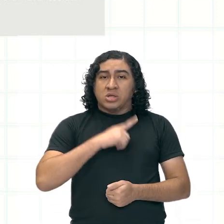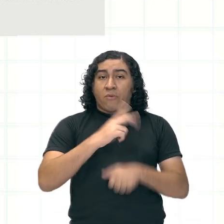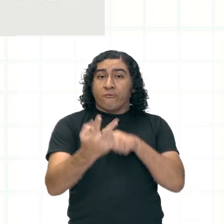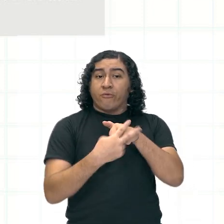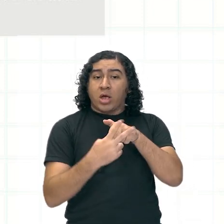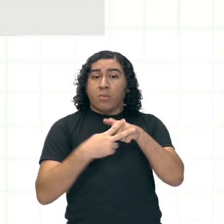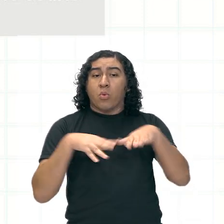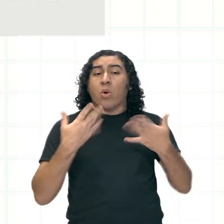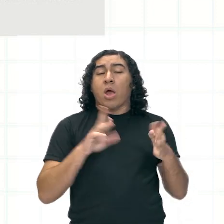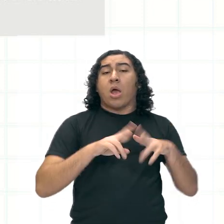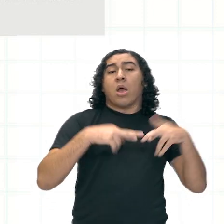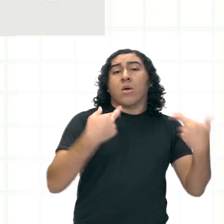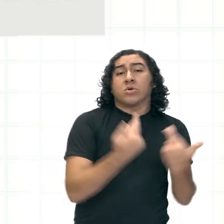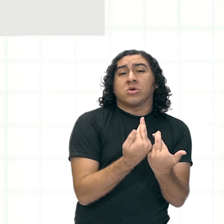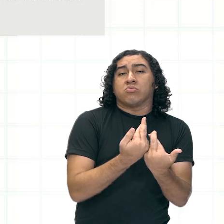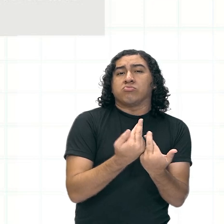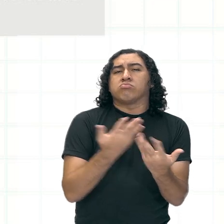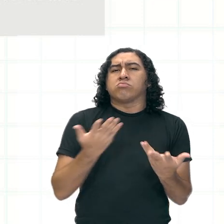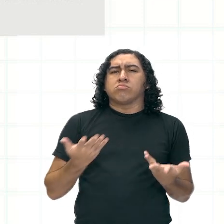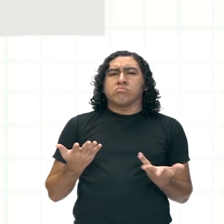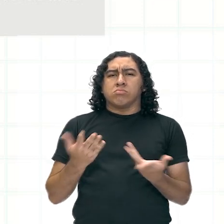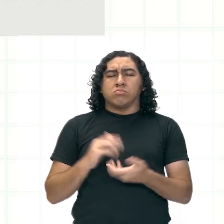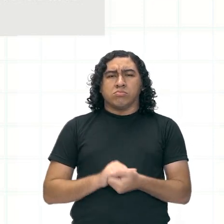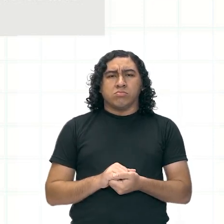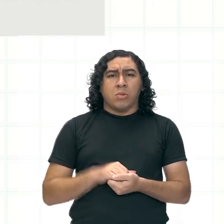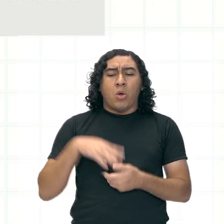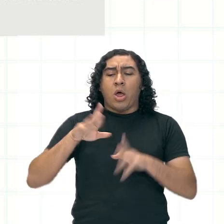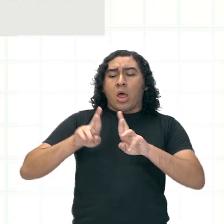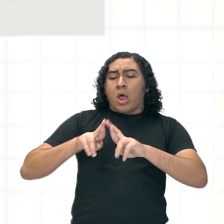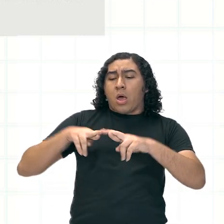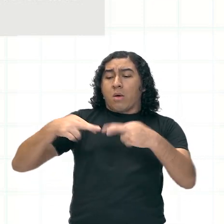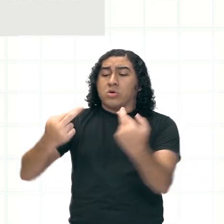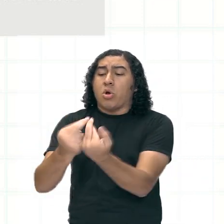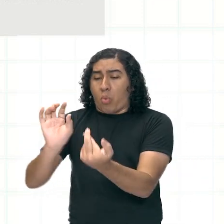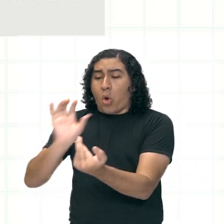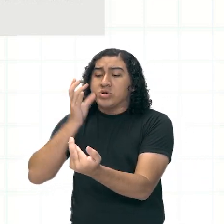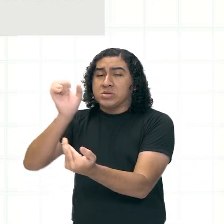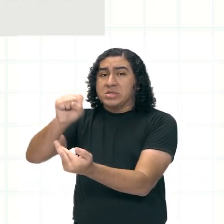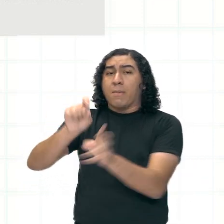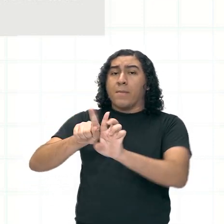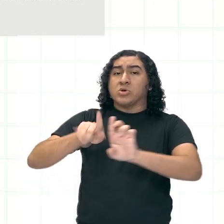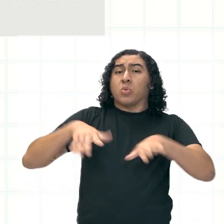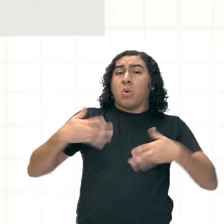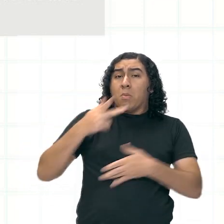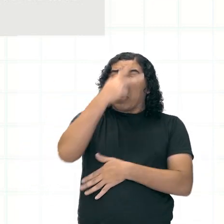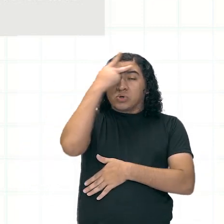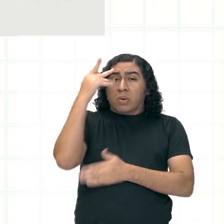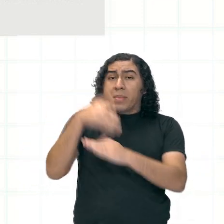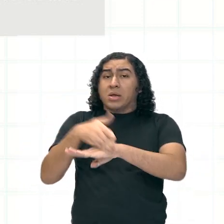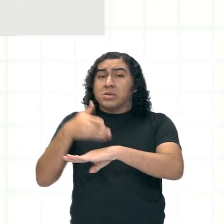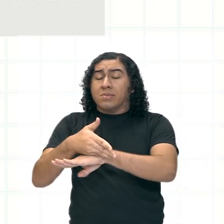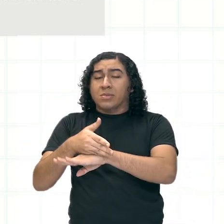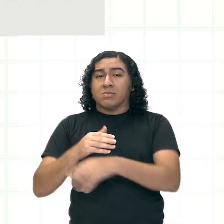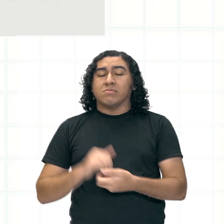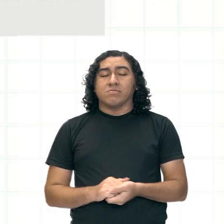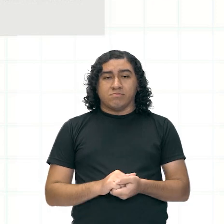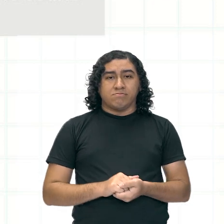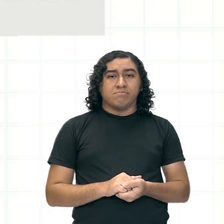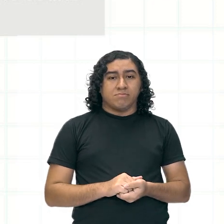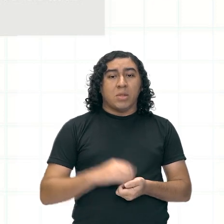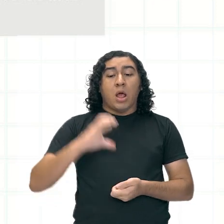Quem vai reunir? Percebam que reunirá. Quem é que reunirá? A resposta, a